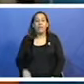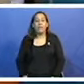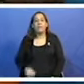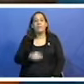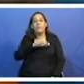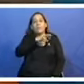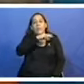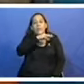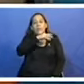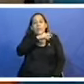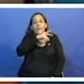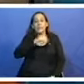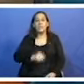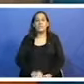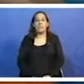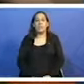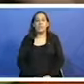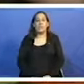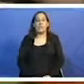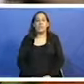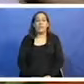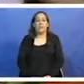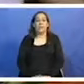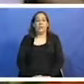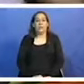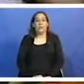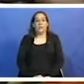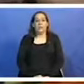sobre animais.